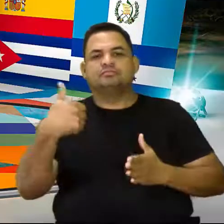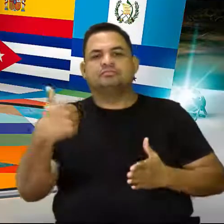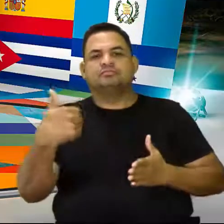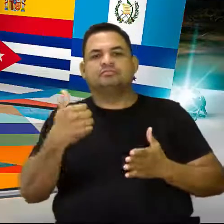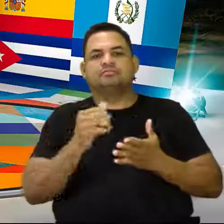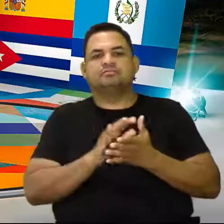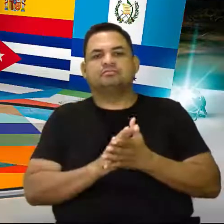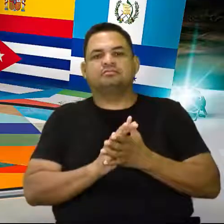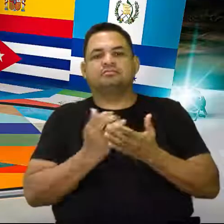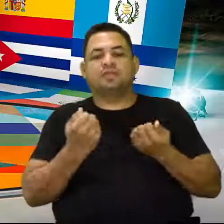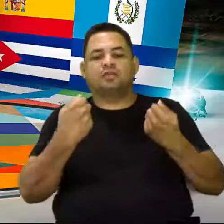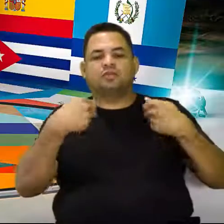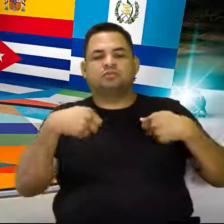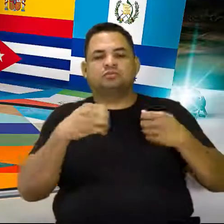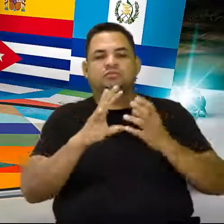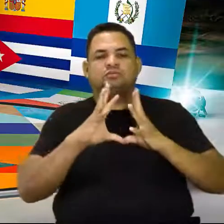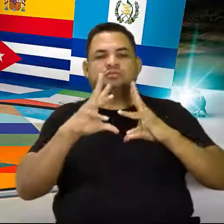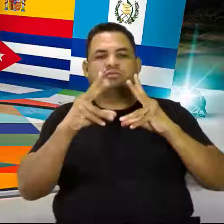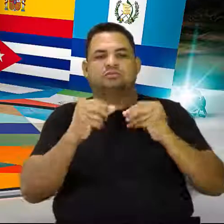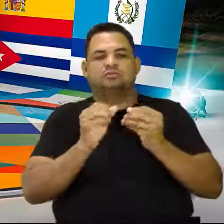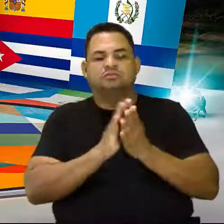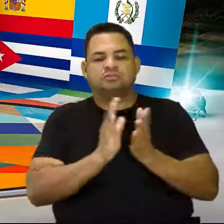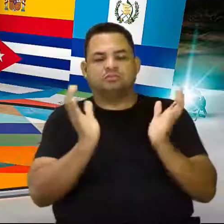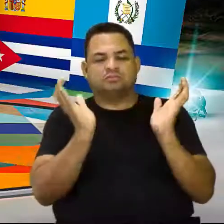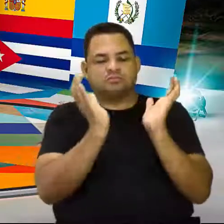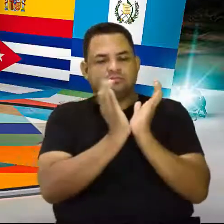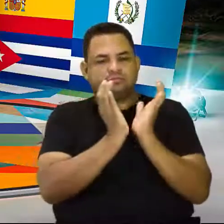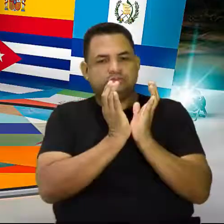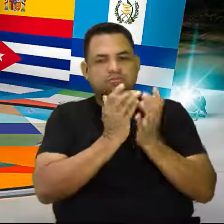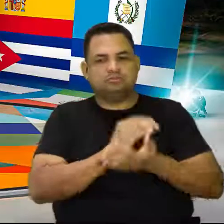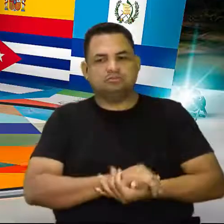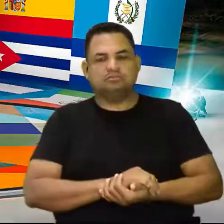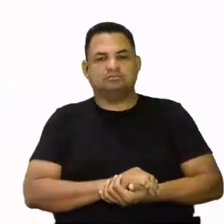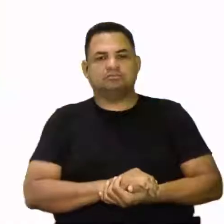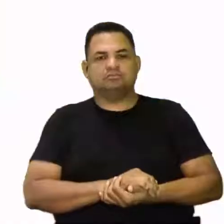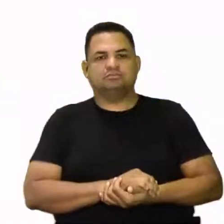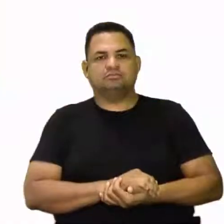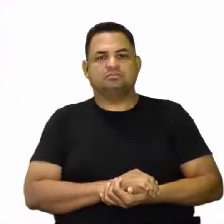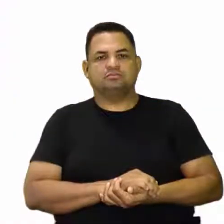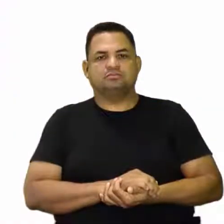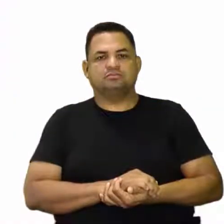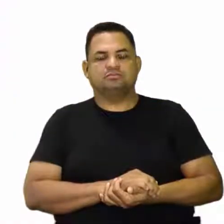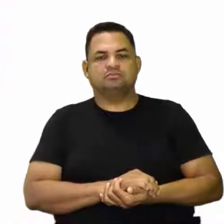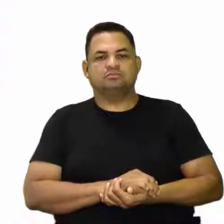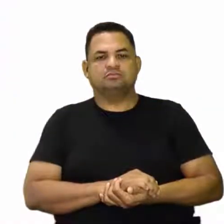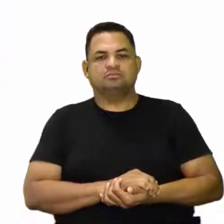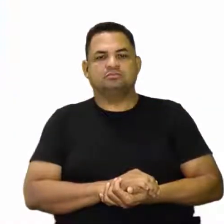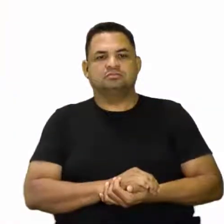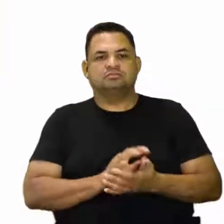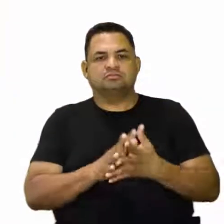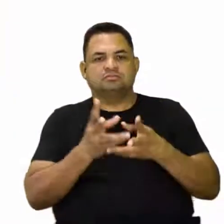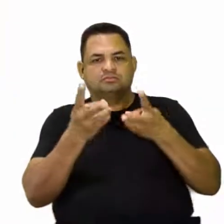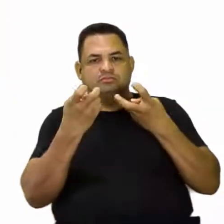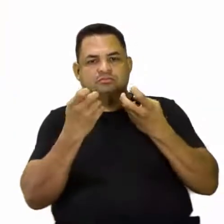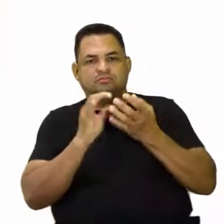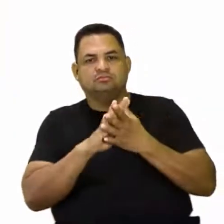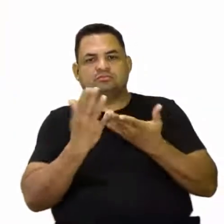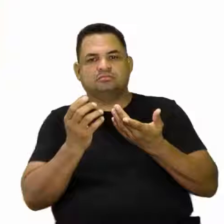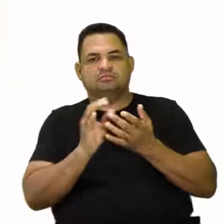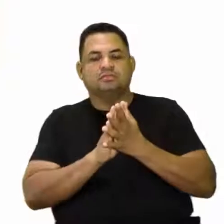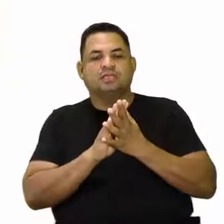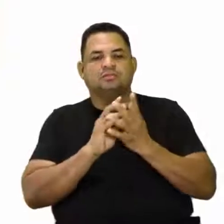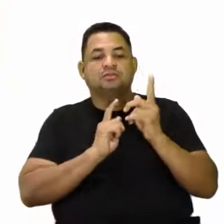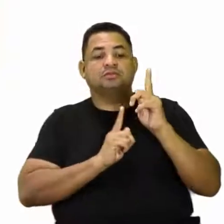as competências de toda esta nossa unidade. Vamos lá para o nosso slide. Identificar